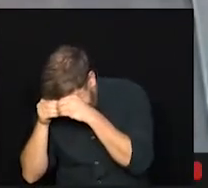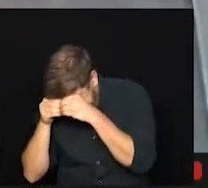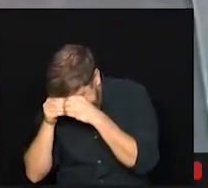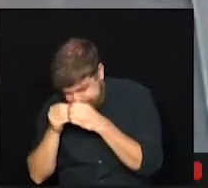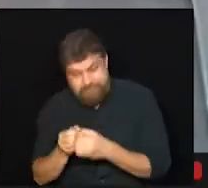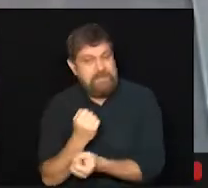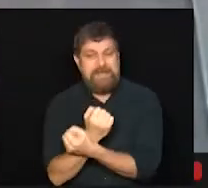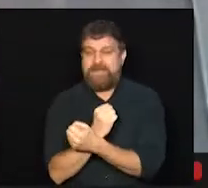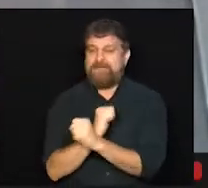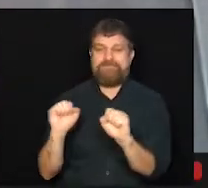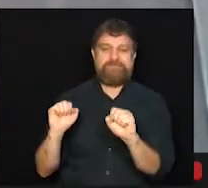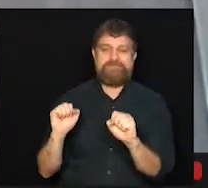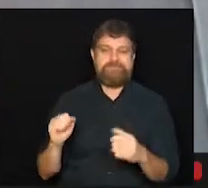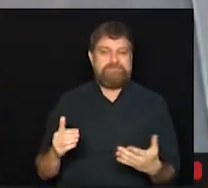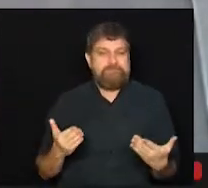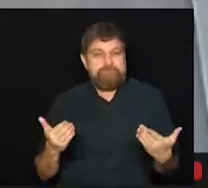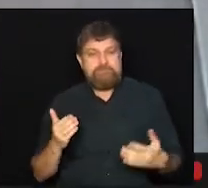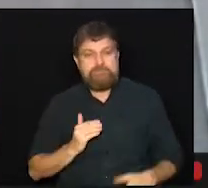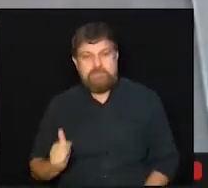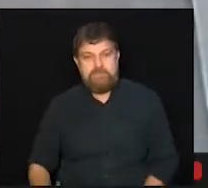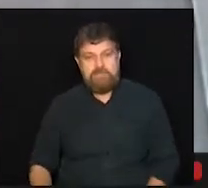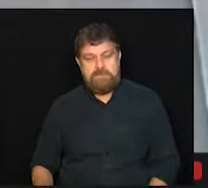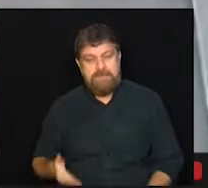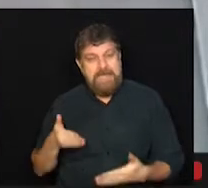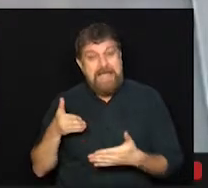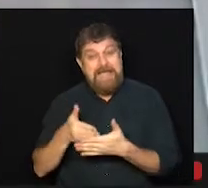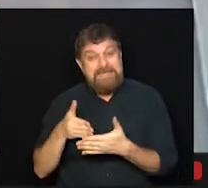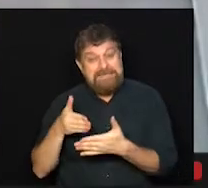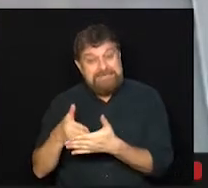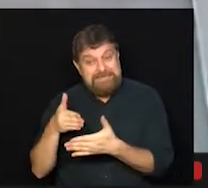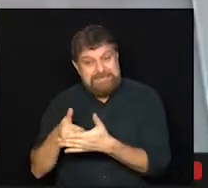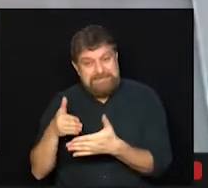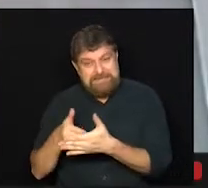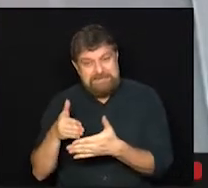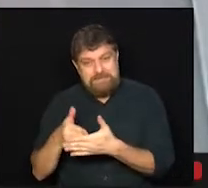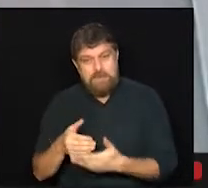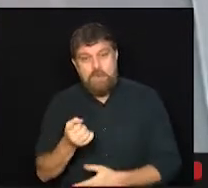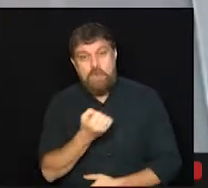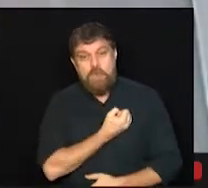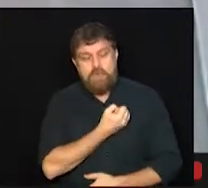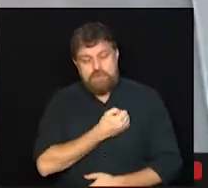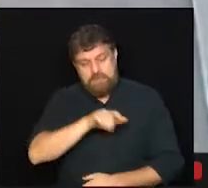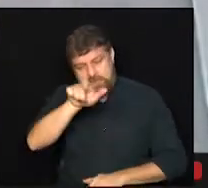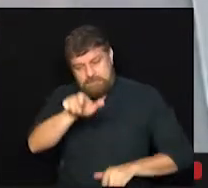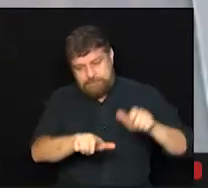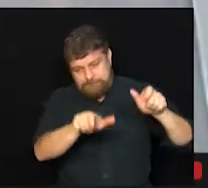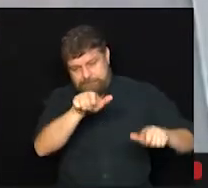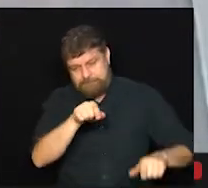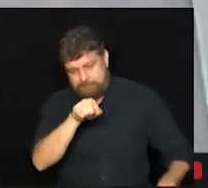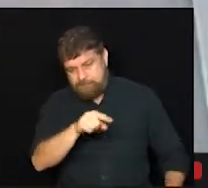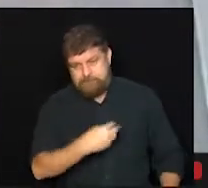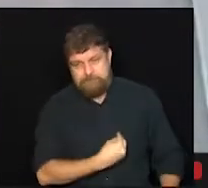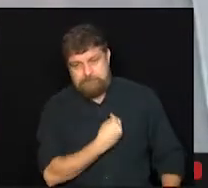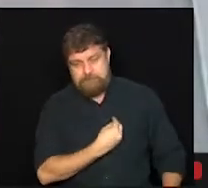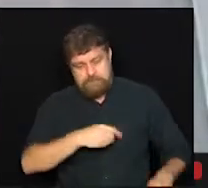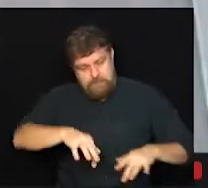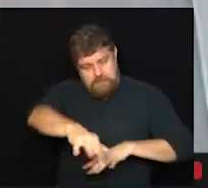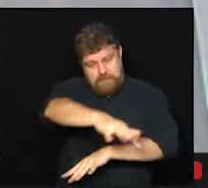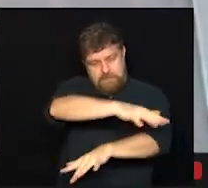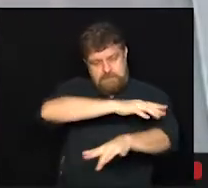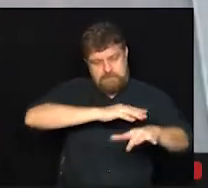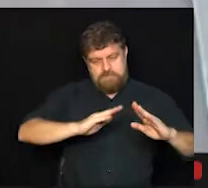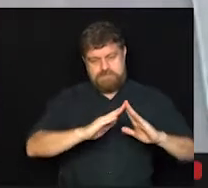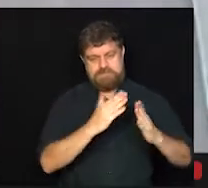Então, o que precisa é a restrição do número de pessoas que circula